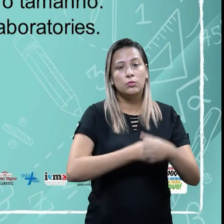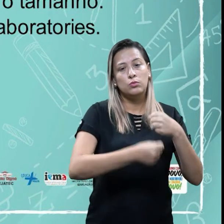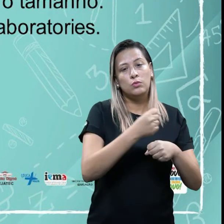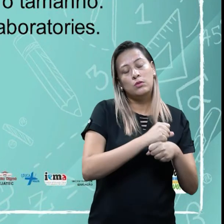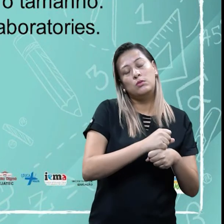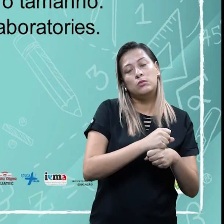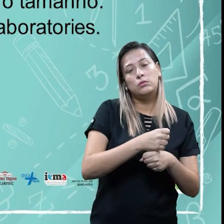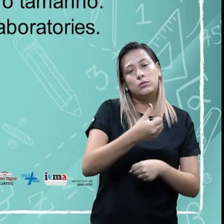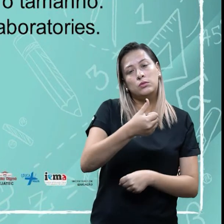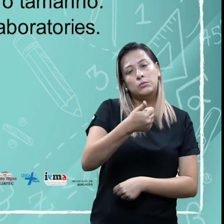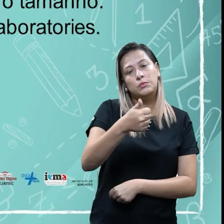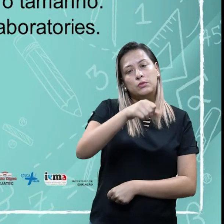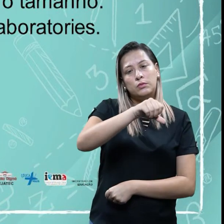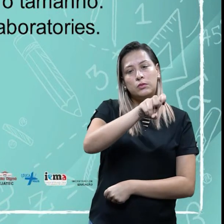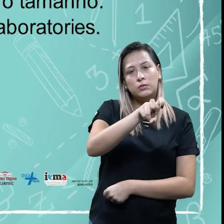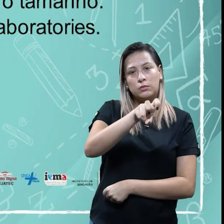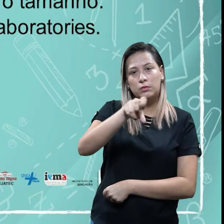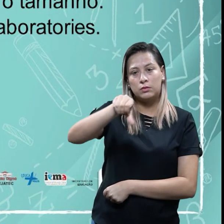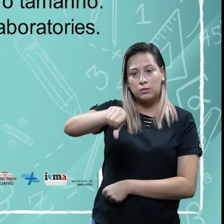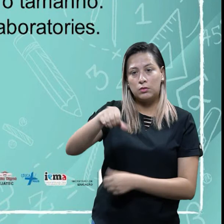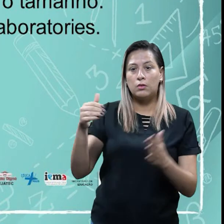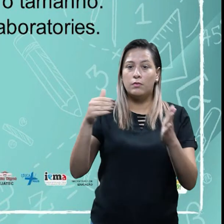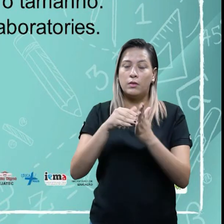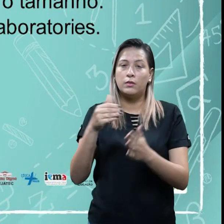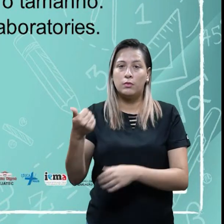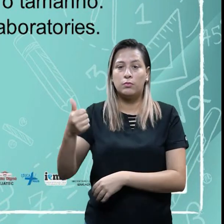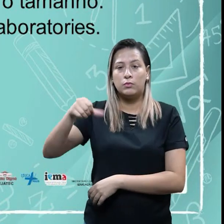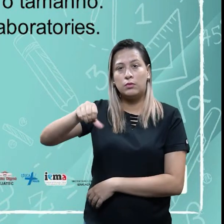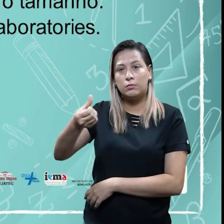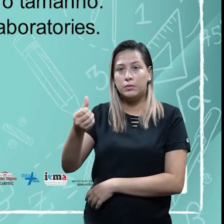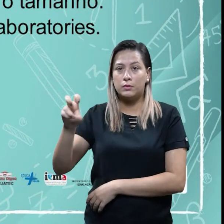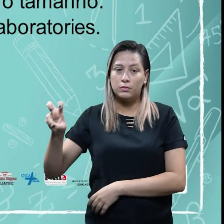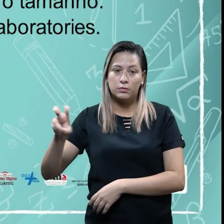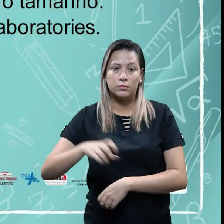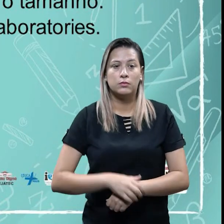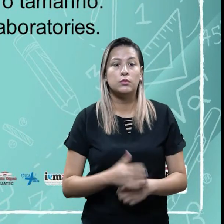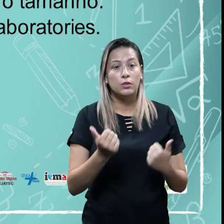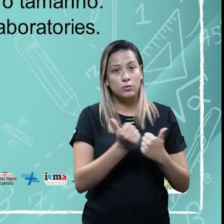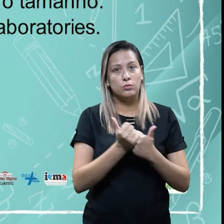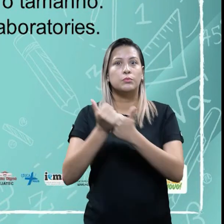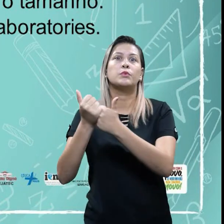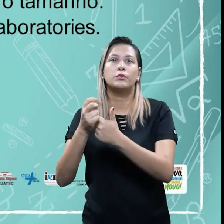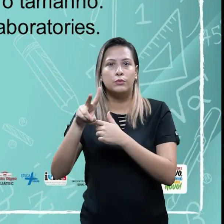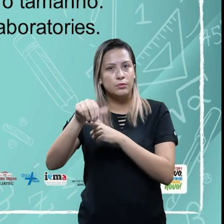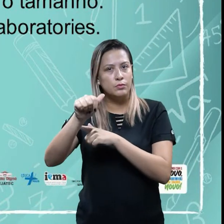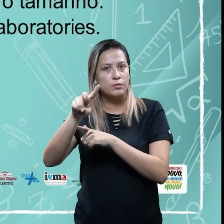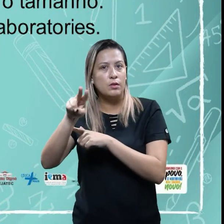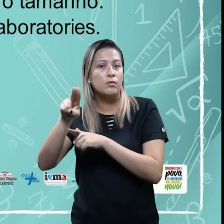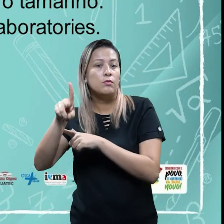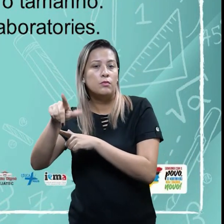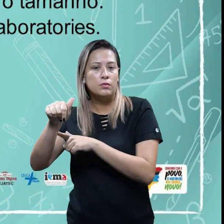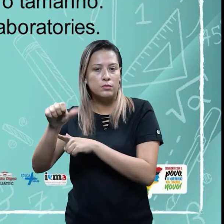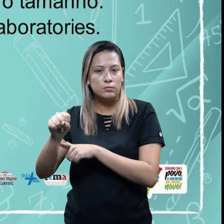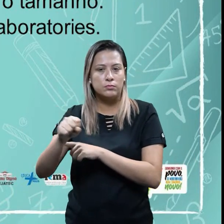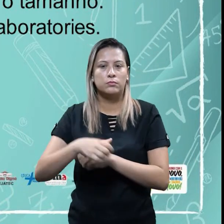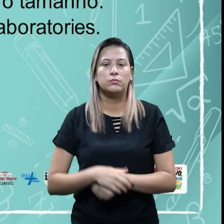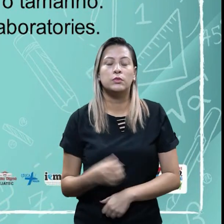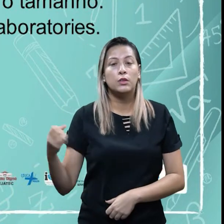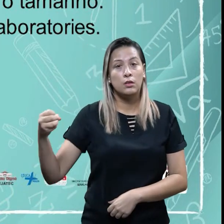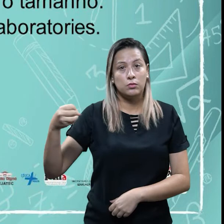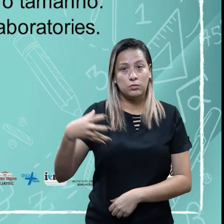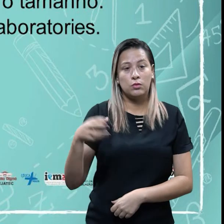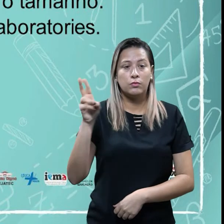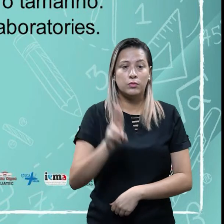1959 a 1965 e ele já substituiu, tá? As válvulas se tornaram obsoletas e as